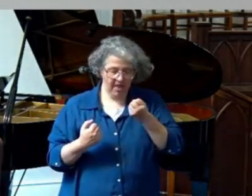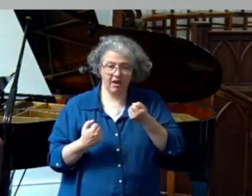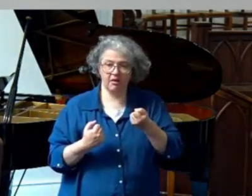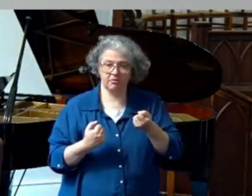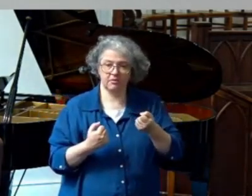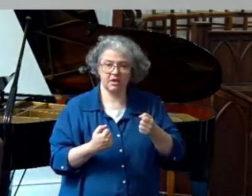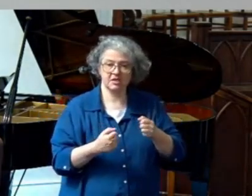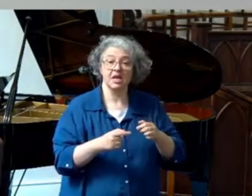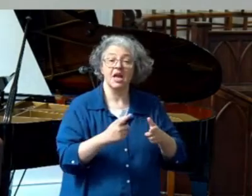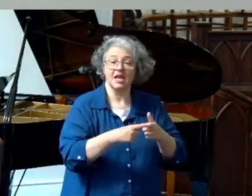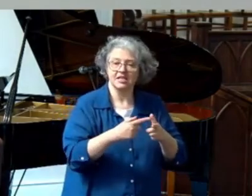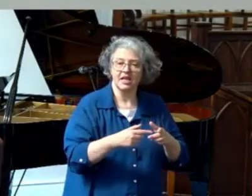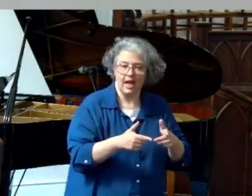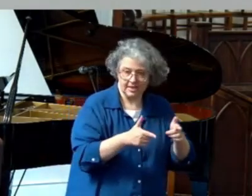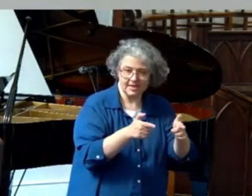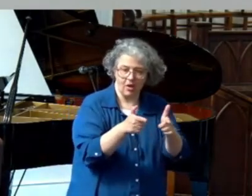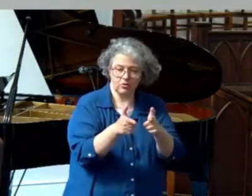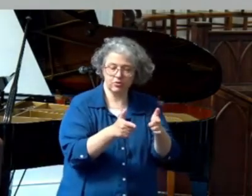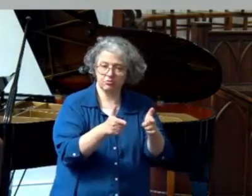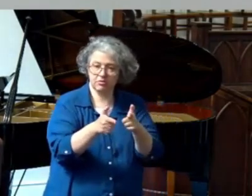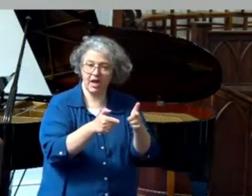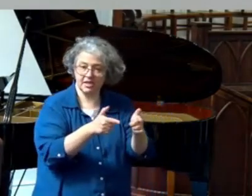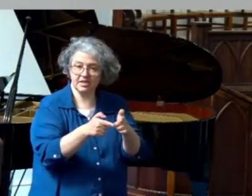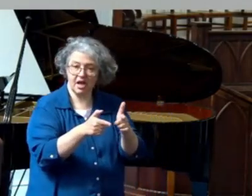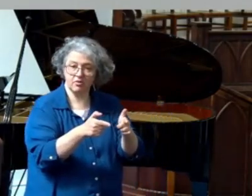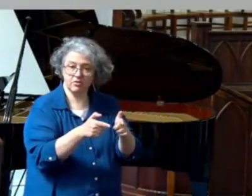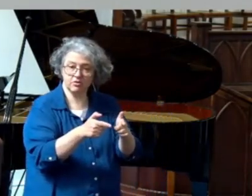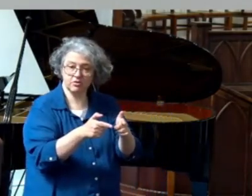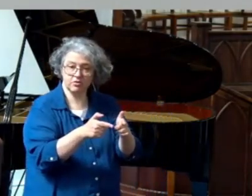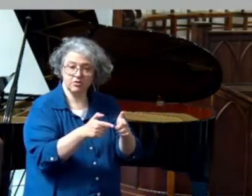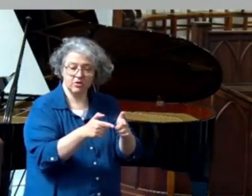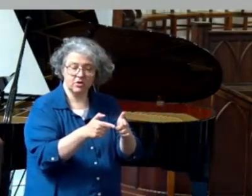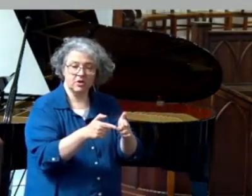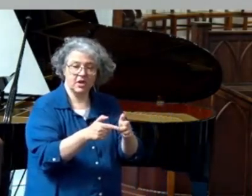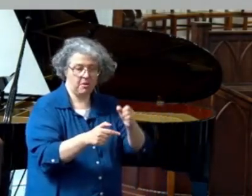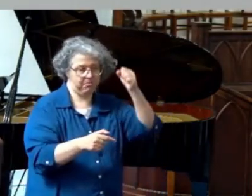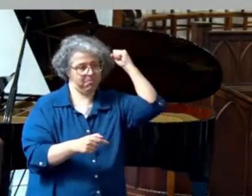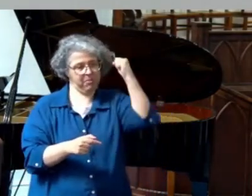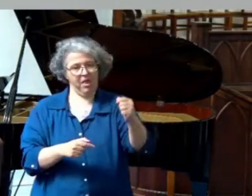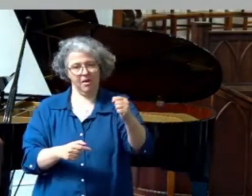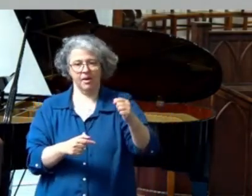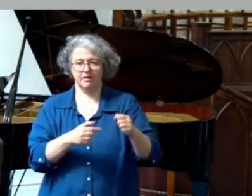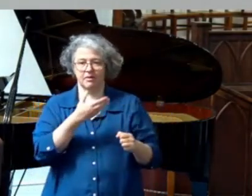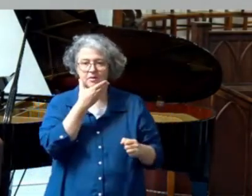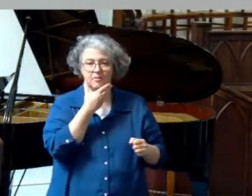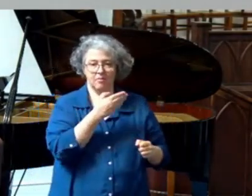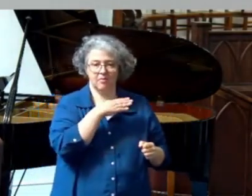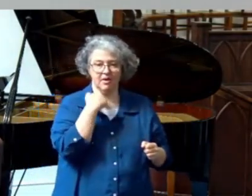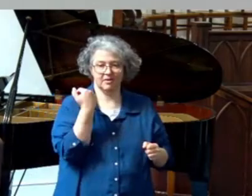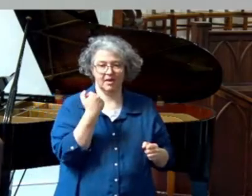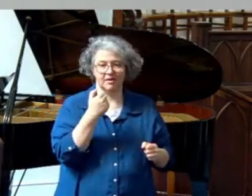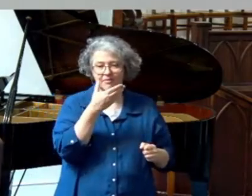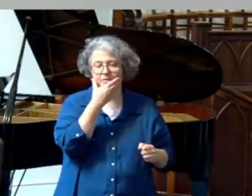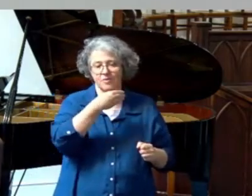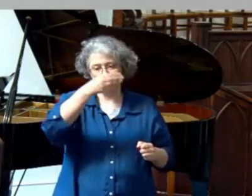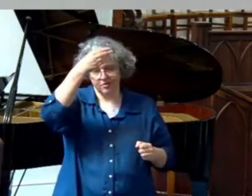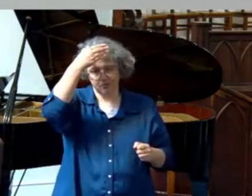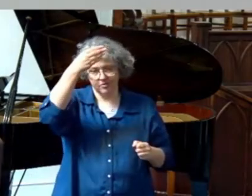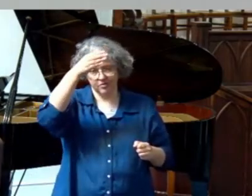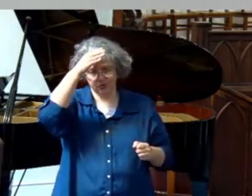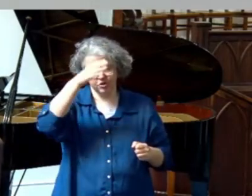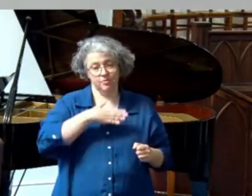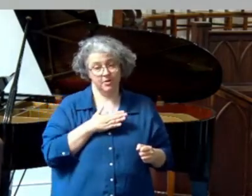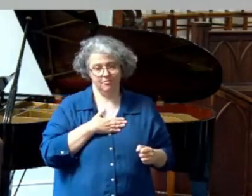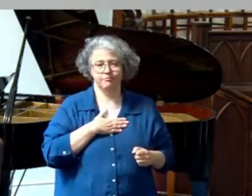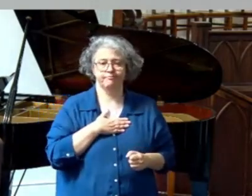atrás, um avião caiu como uma folha cai aqui no interior do estado de São Paulo. E você